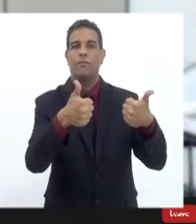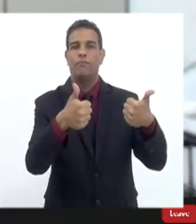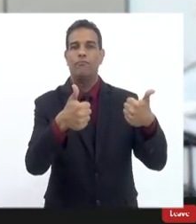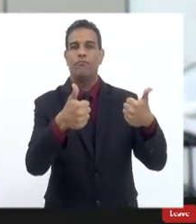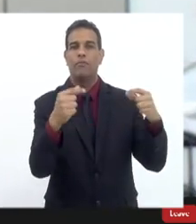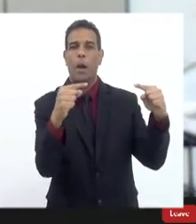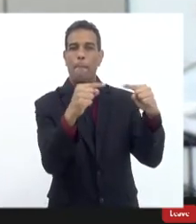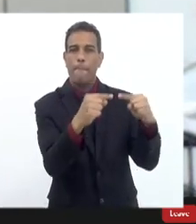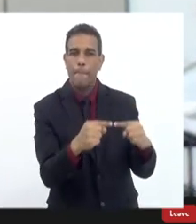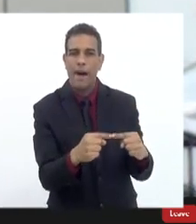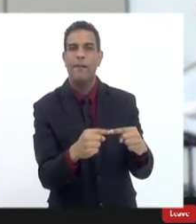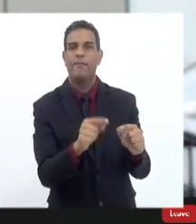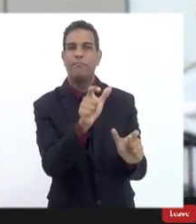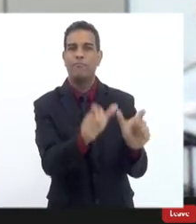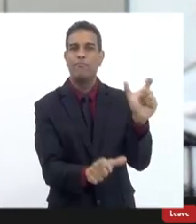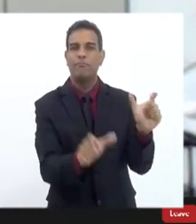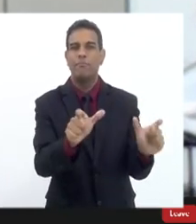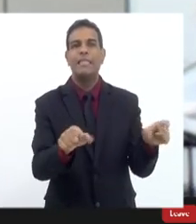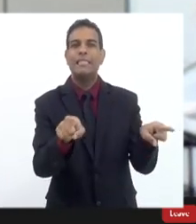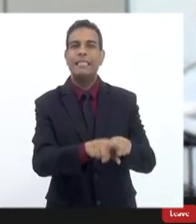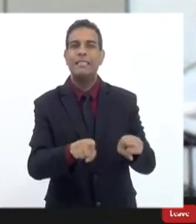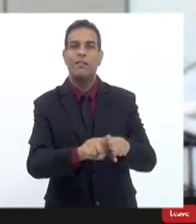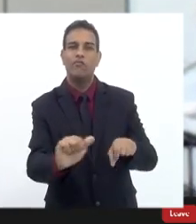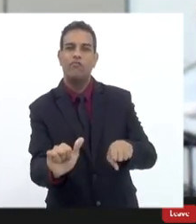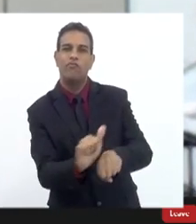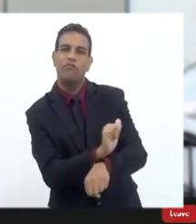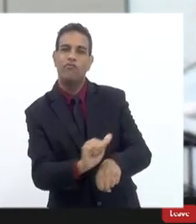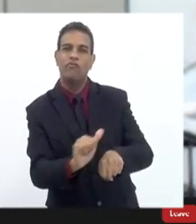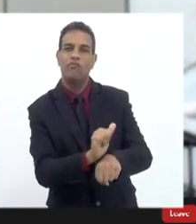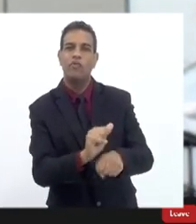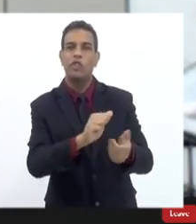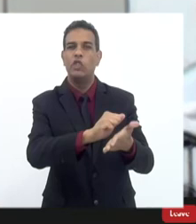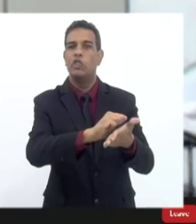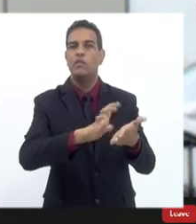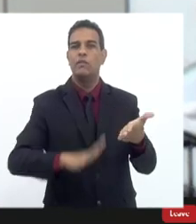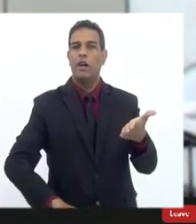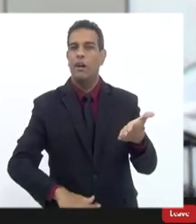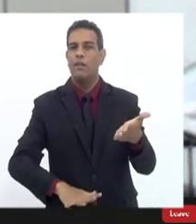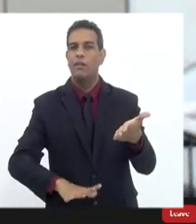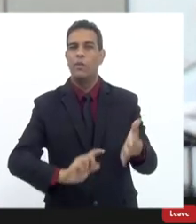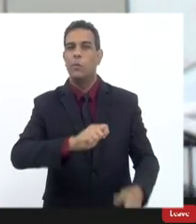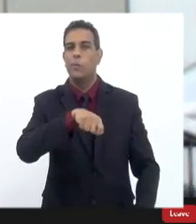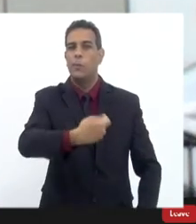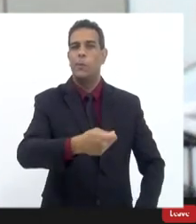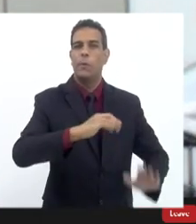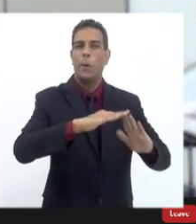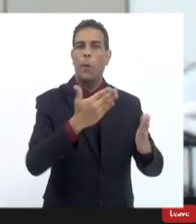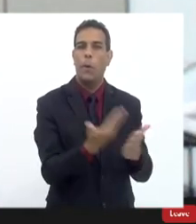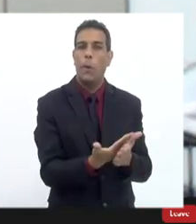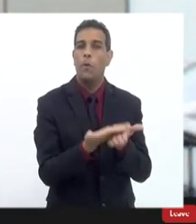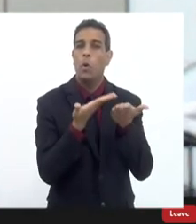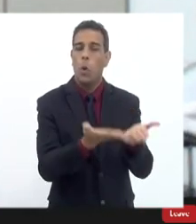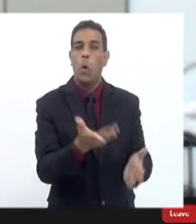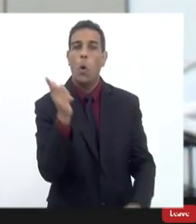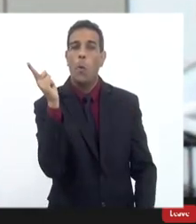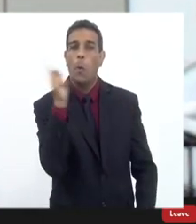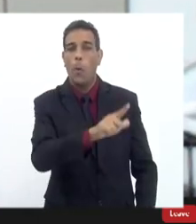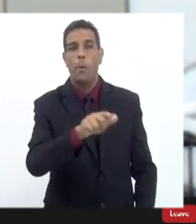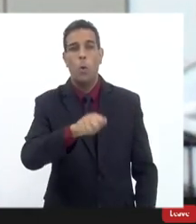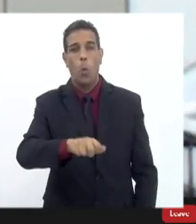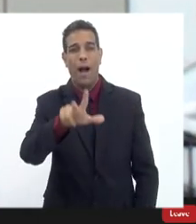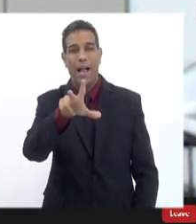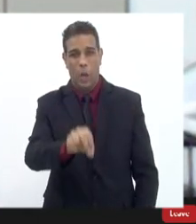vínculo e na manutenção de algum tipo de atividades pedagógicas, em decorrência da possibilidade dos